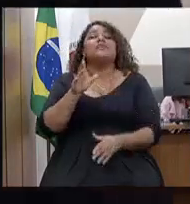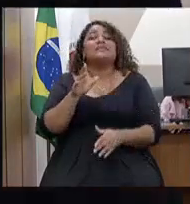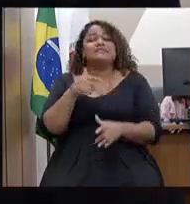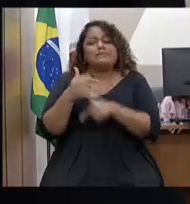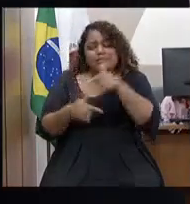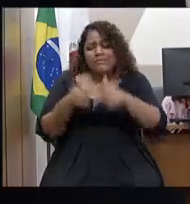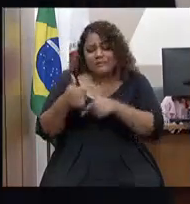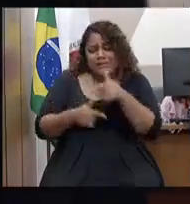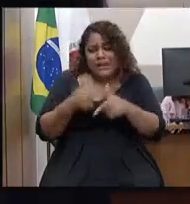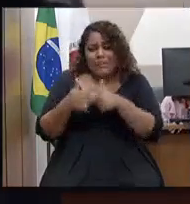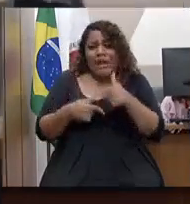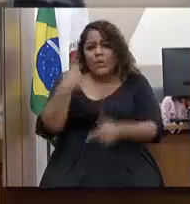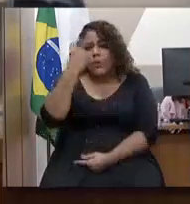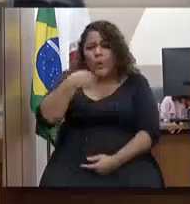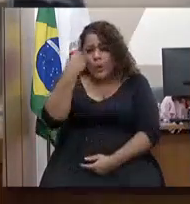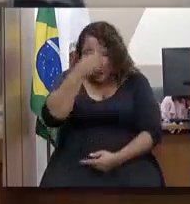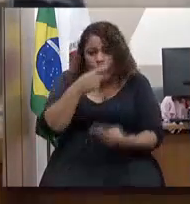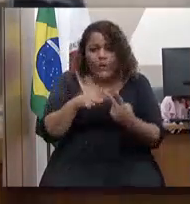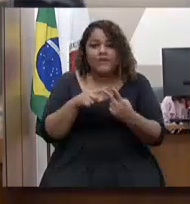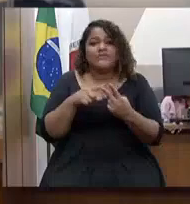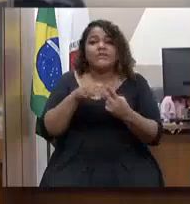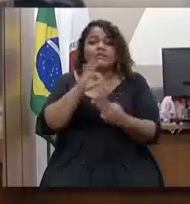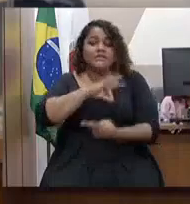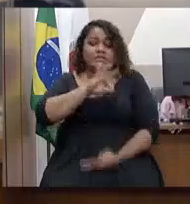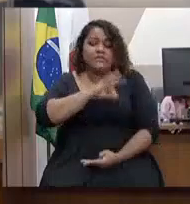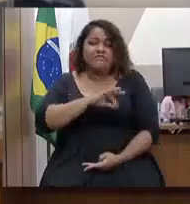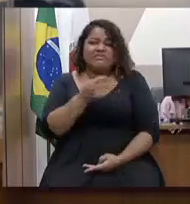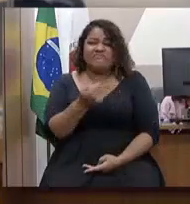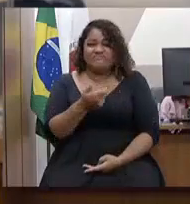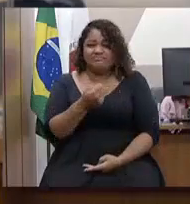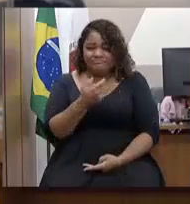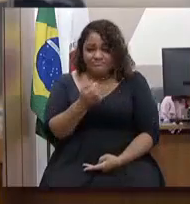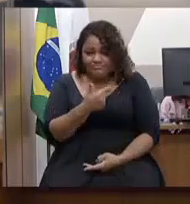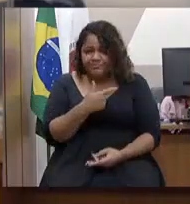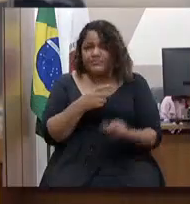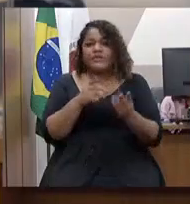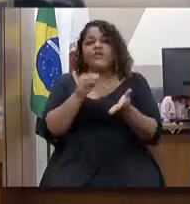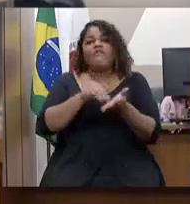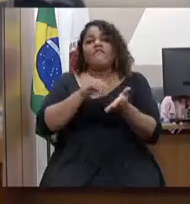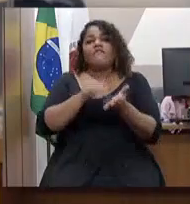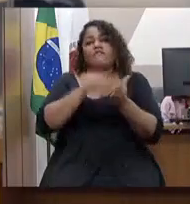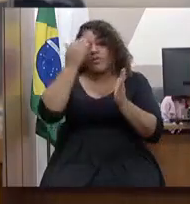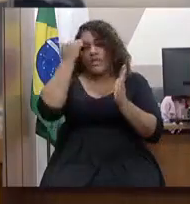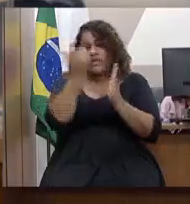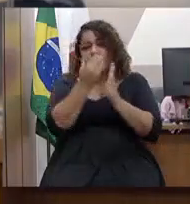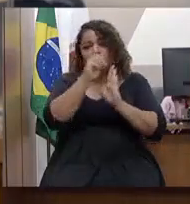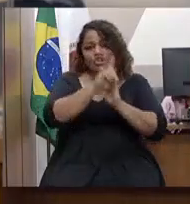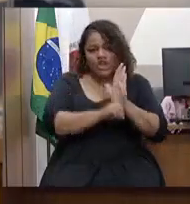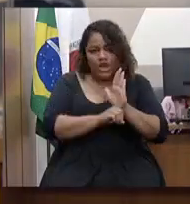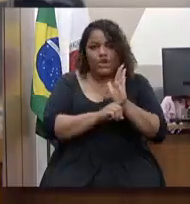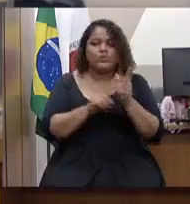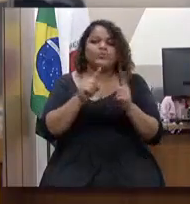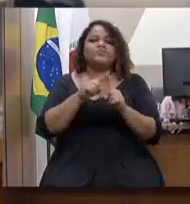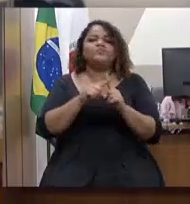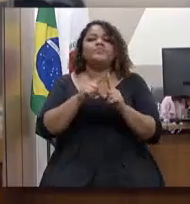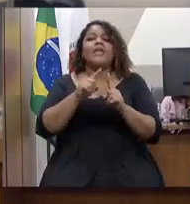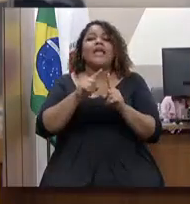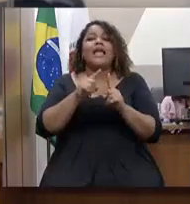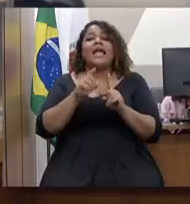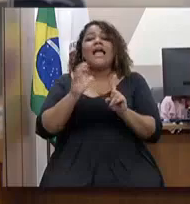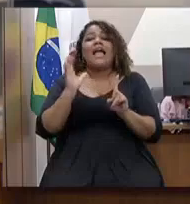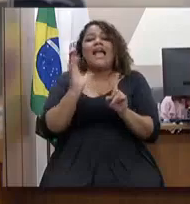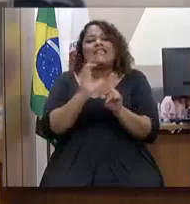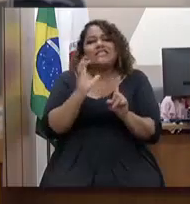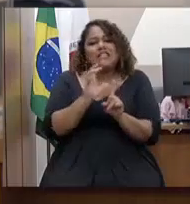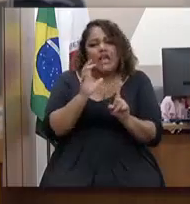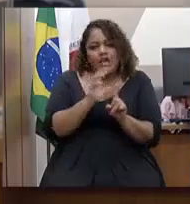tudo que o Jairo já relatou a falta de direitos os casos já assédio moral e sexual o stress causado